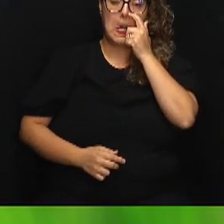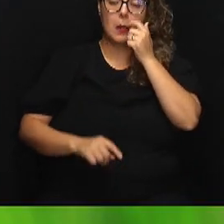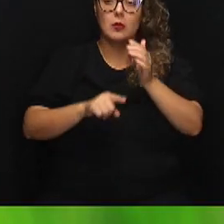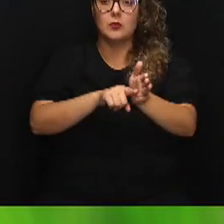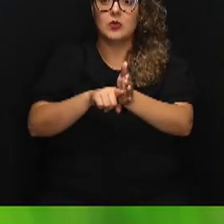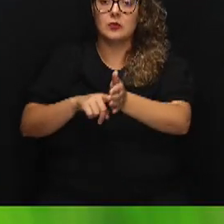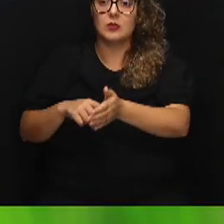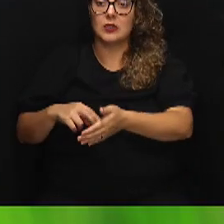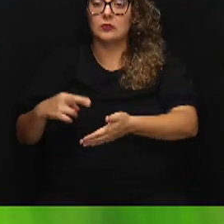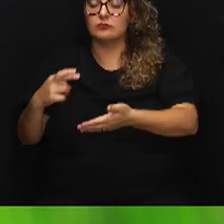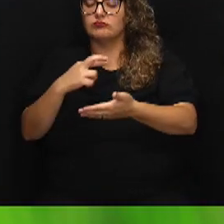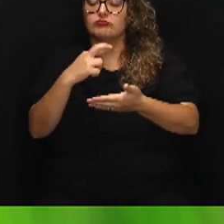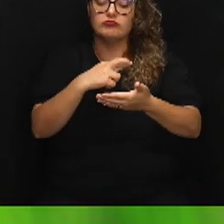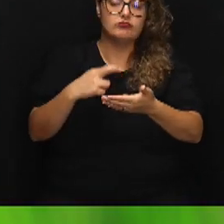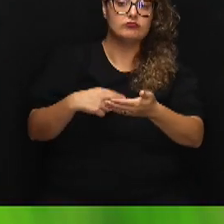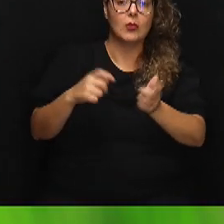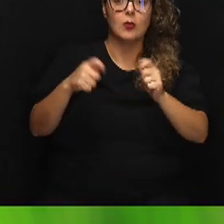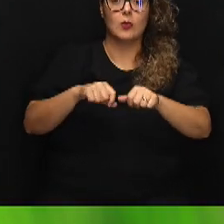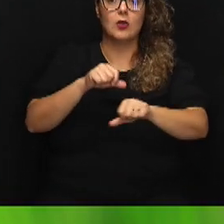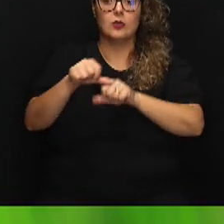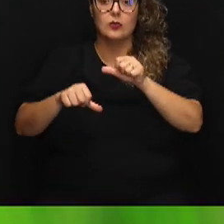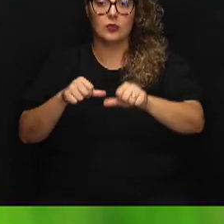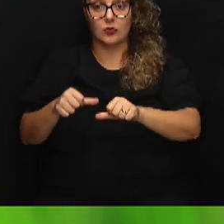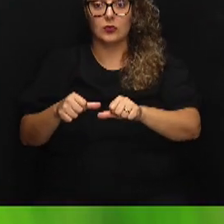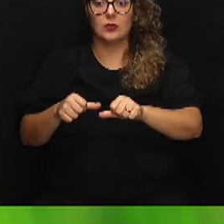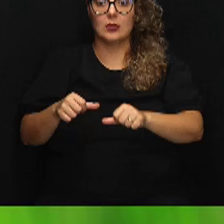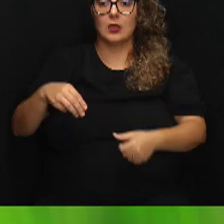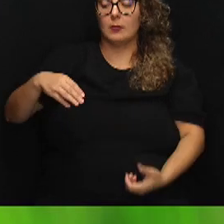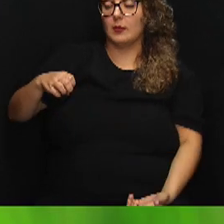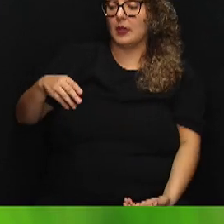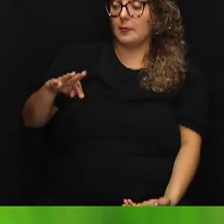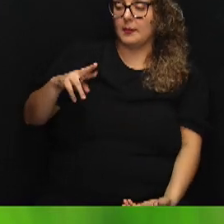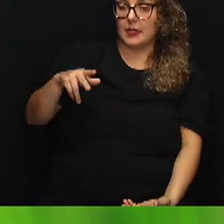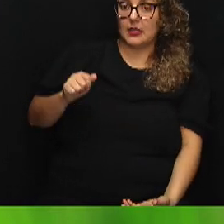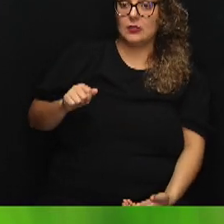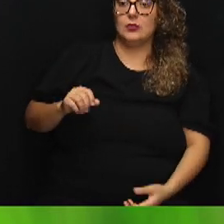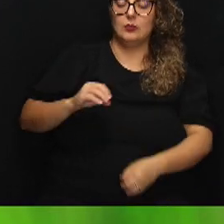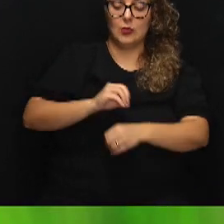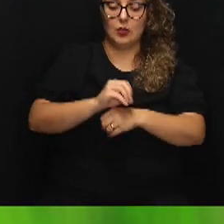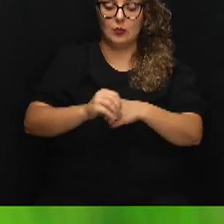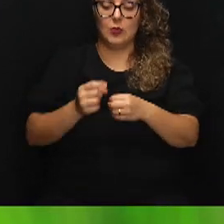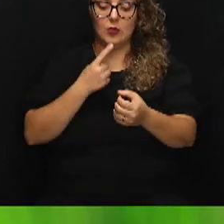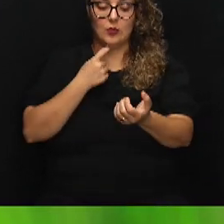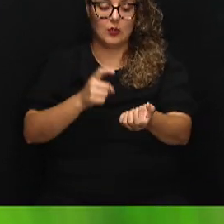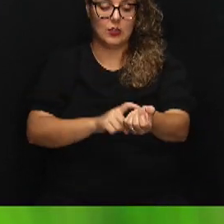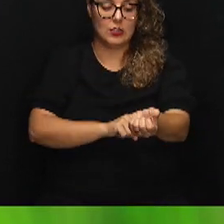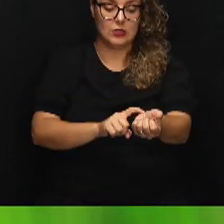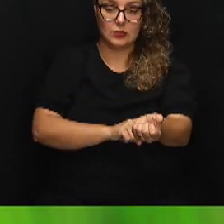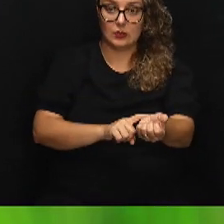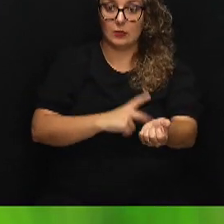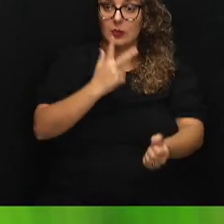investigam a possibilidade de modificar as membranas dos glóbulos vermelhos humanos para